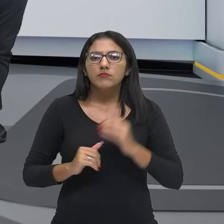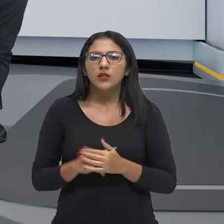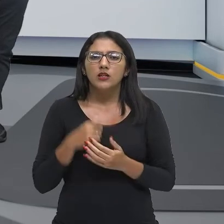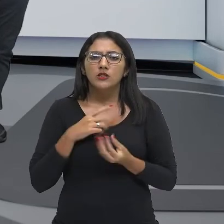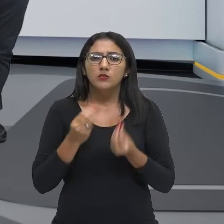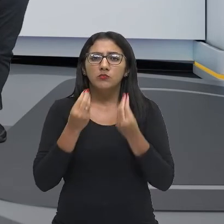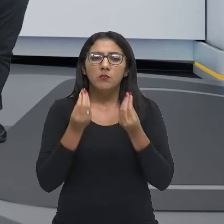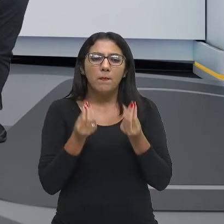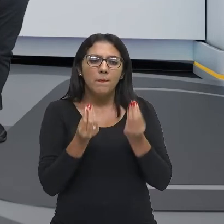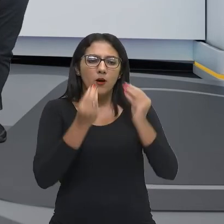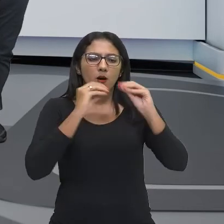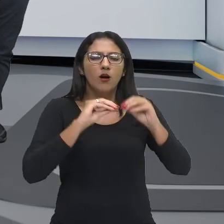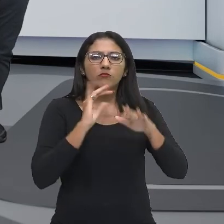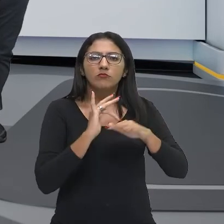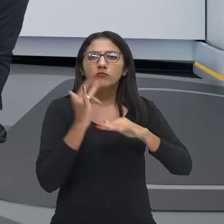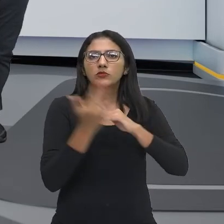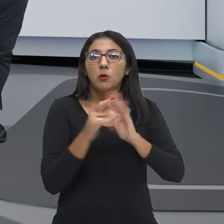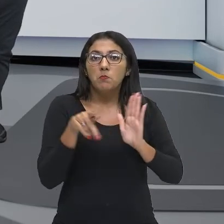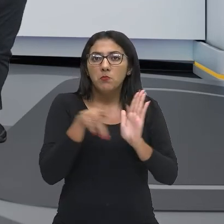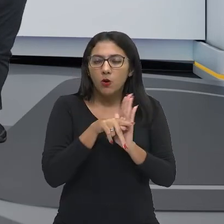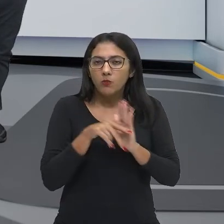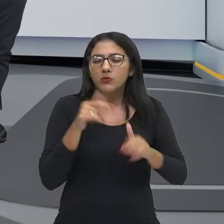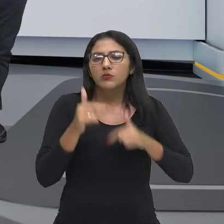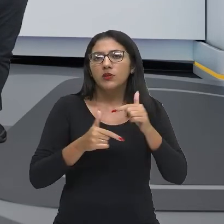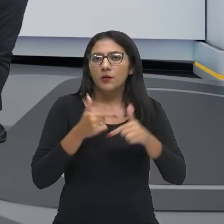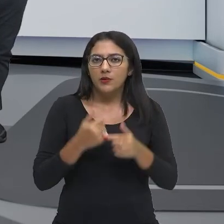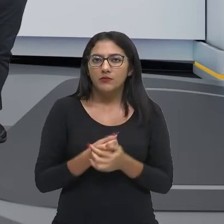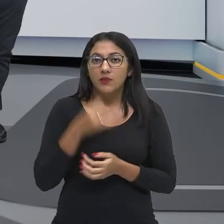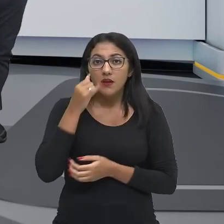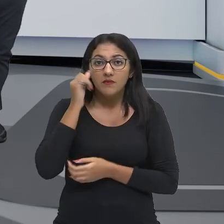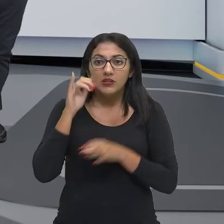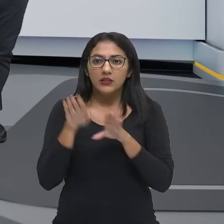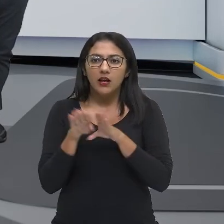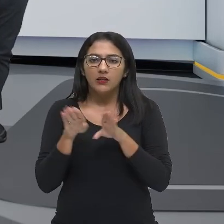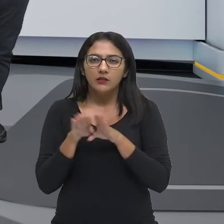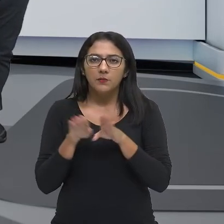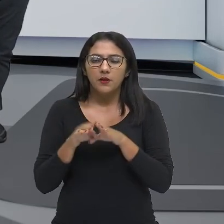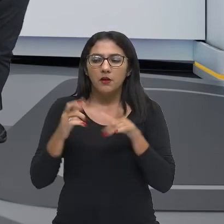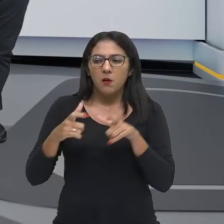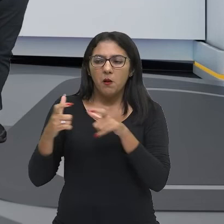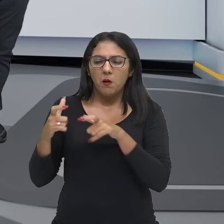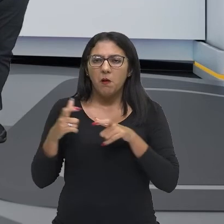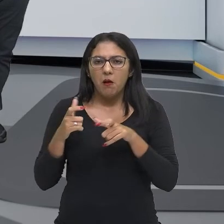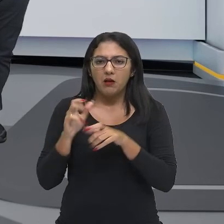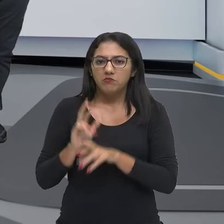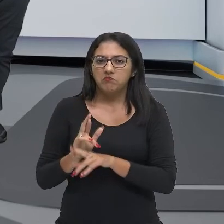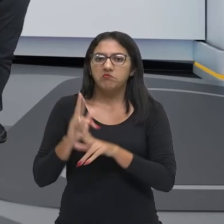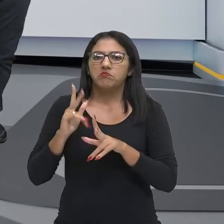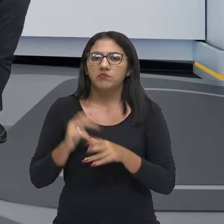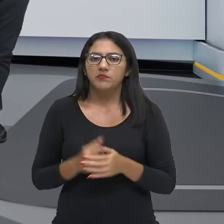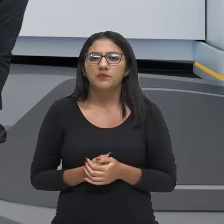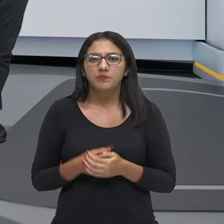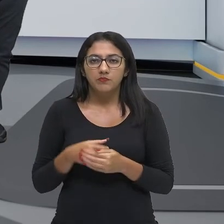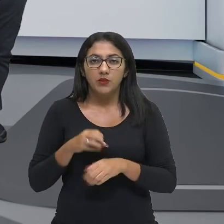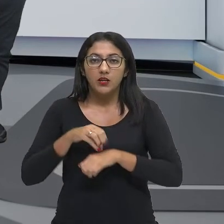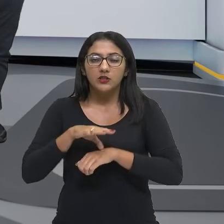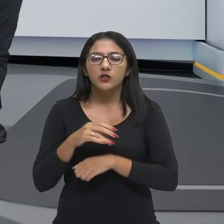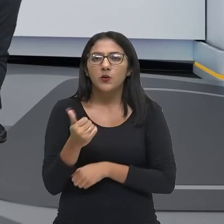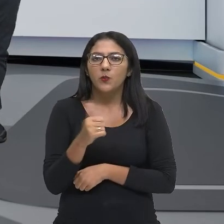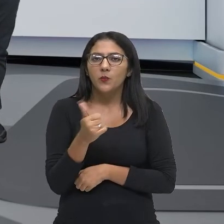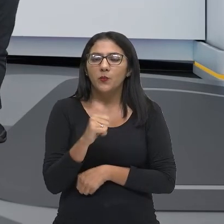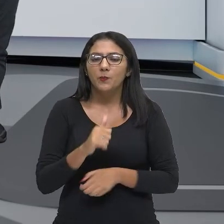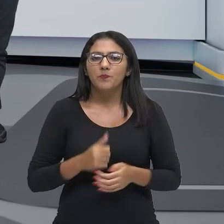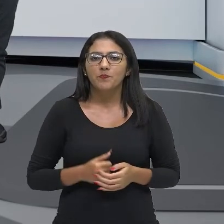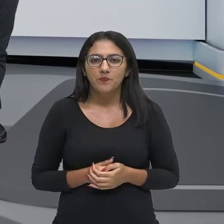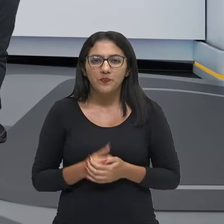nas suas redes sociais do trabalho, evitando também fotos em locais inadequados, por exemplo. Vamos para a dica 11. Se